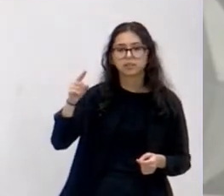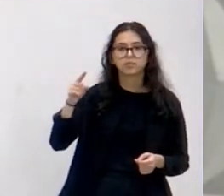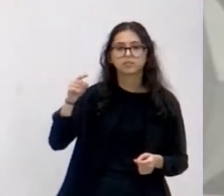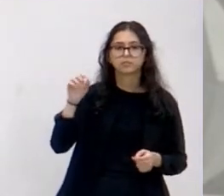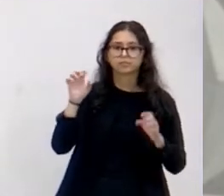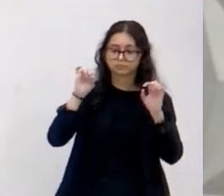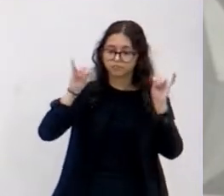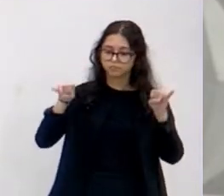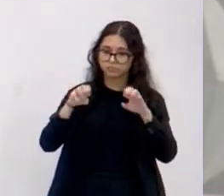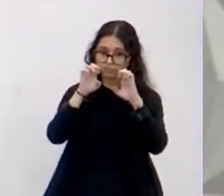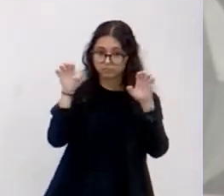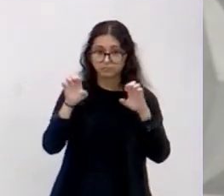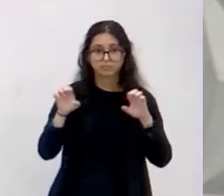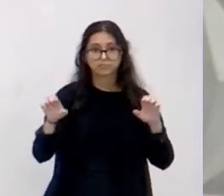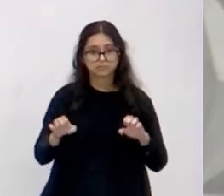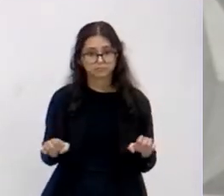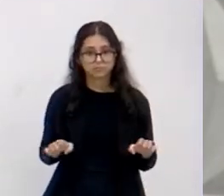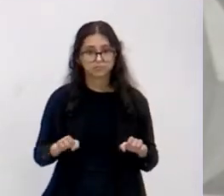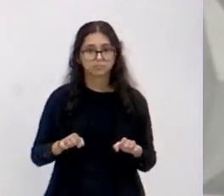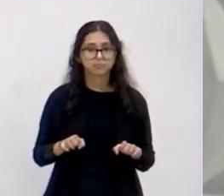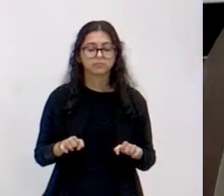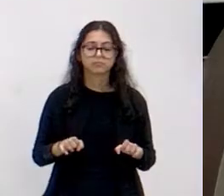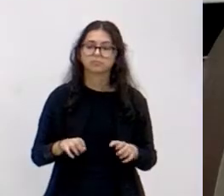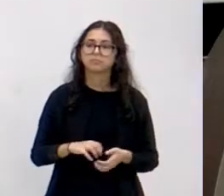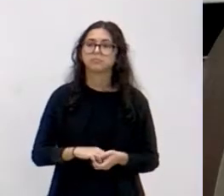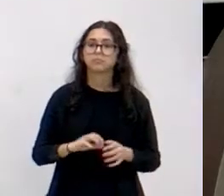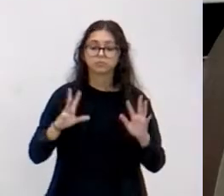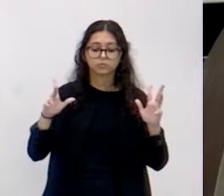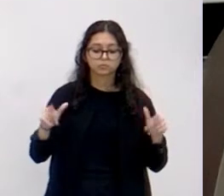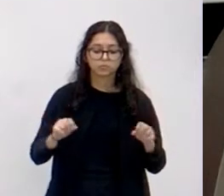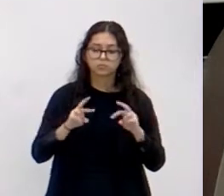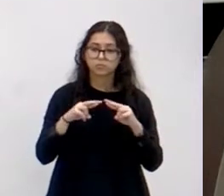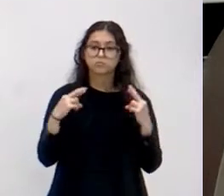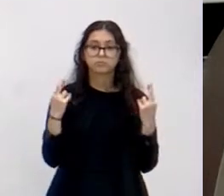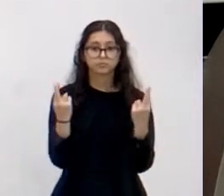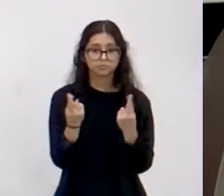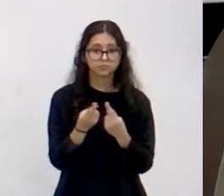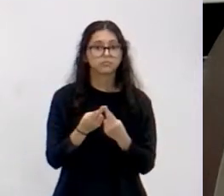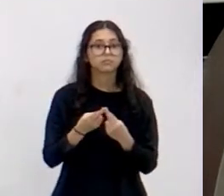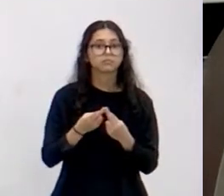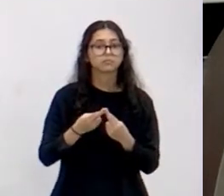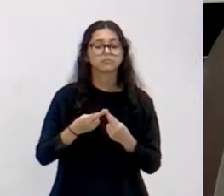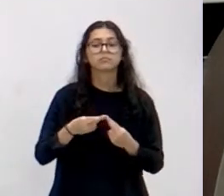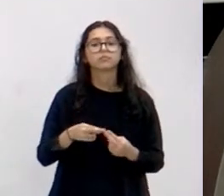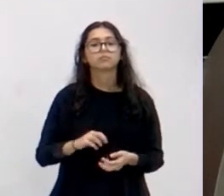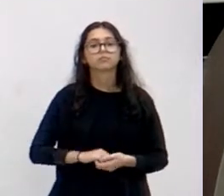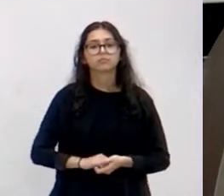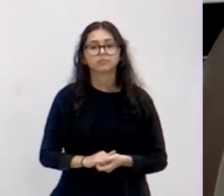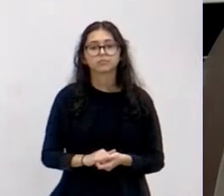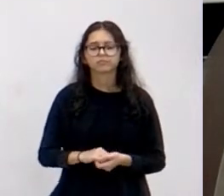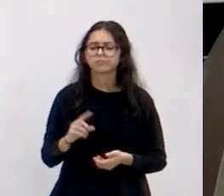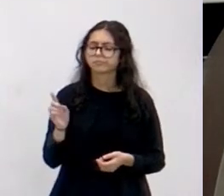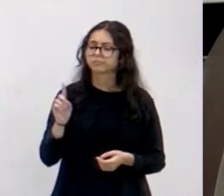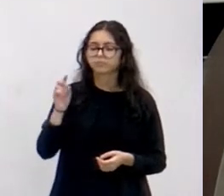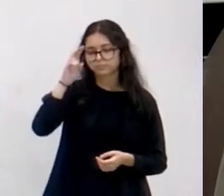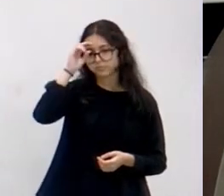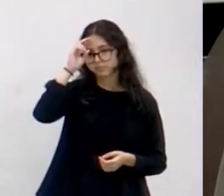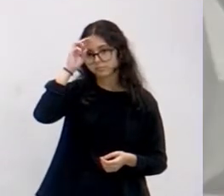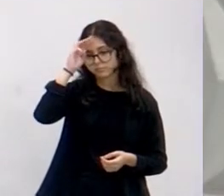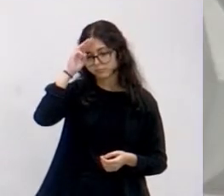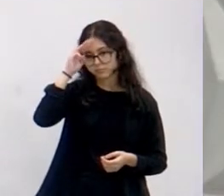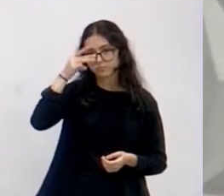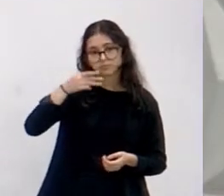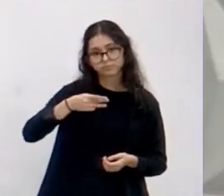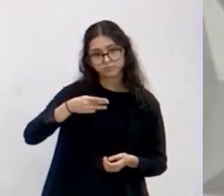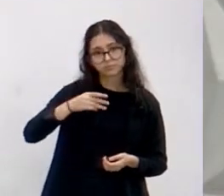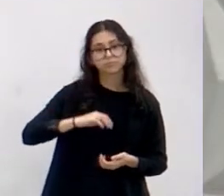que na verdade quem dava as ordens no palácio e no reino era Jezabel não era a cabe a